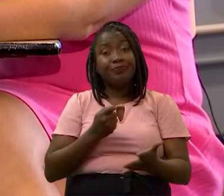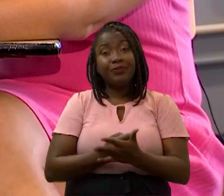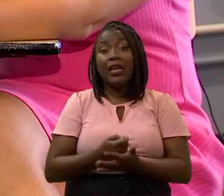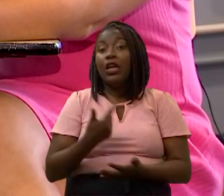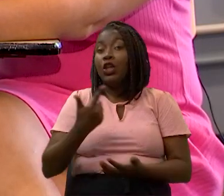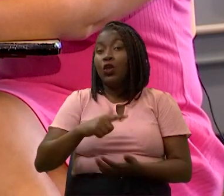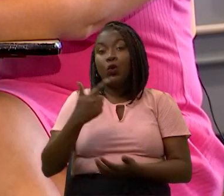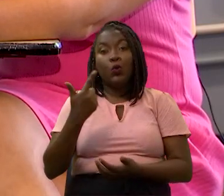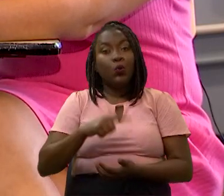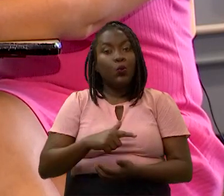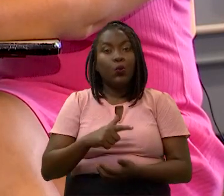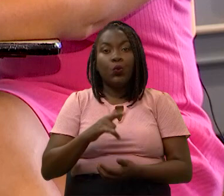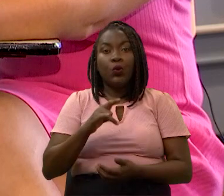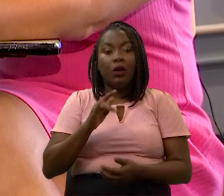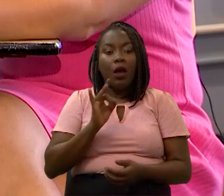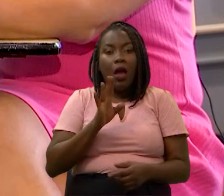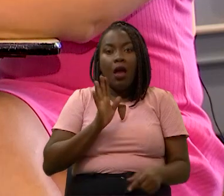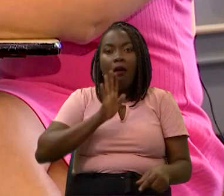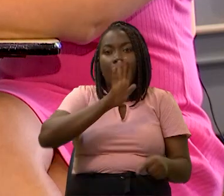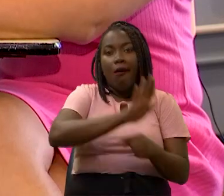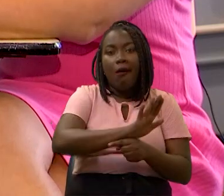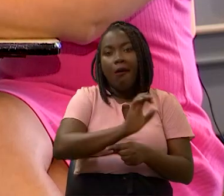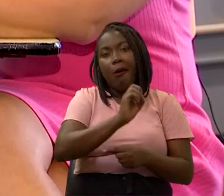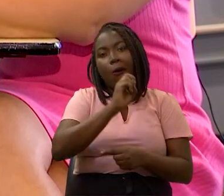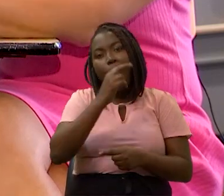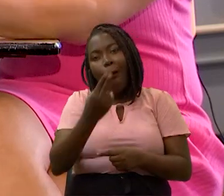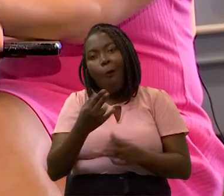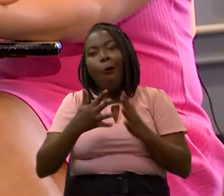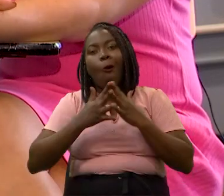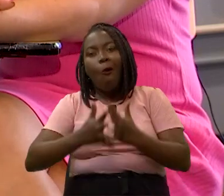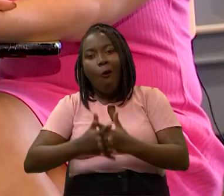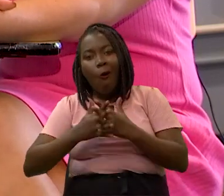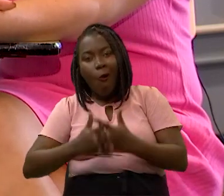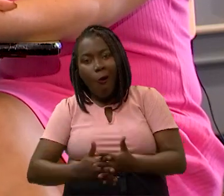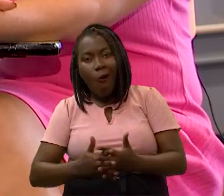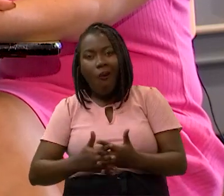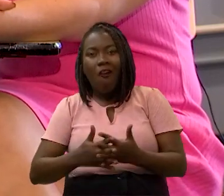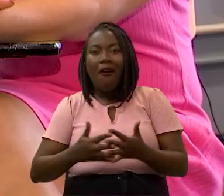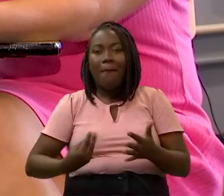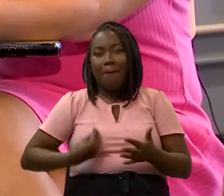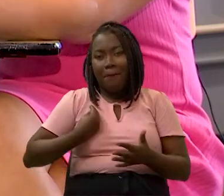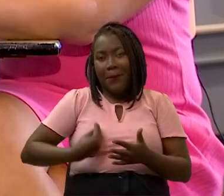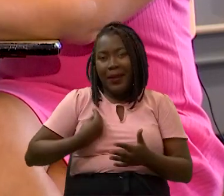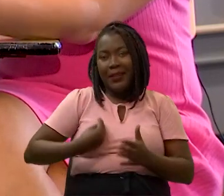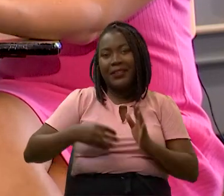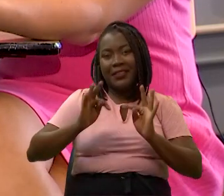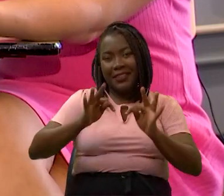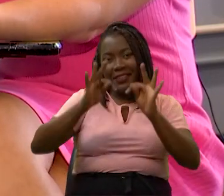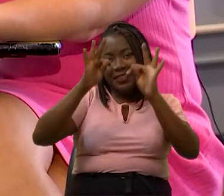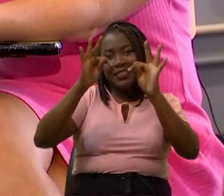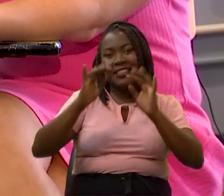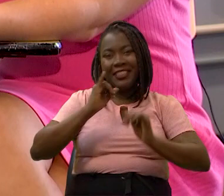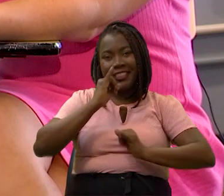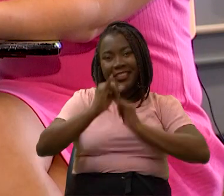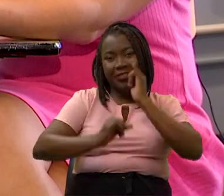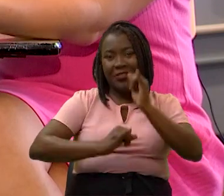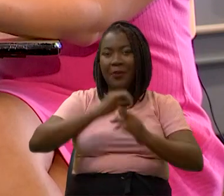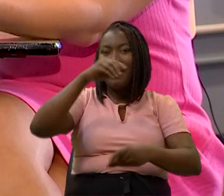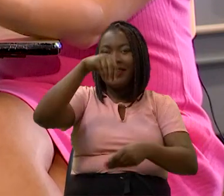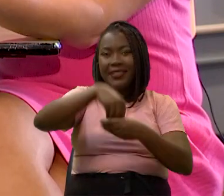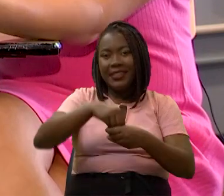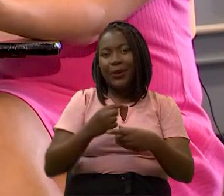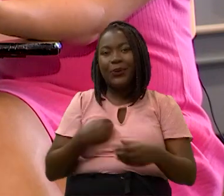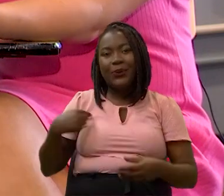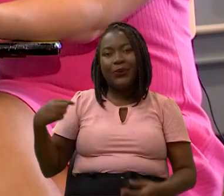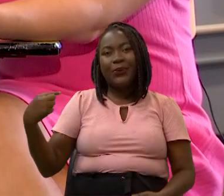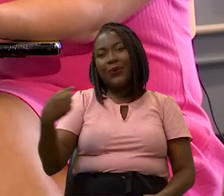ser feita. Não penso que apenas ajude ou que seja apenas um desserviço a presença das tecnologias de informação